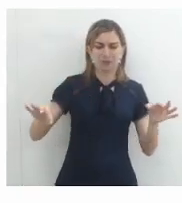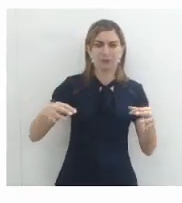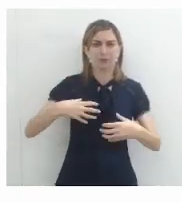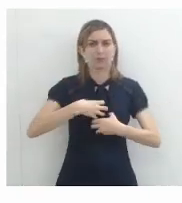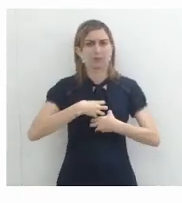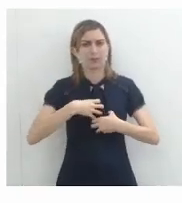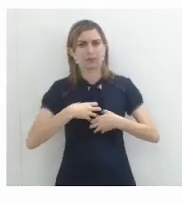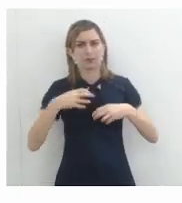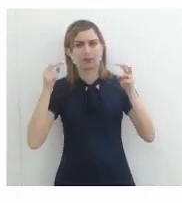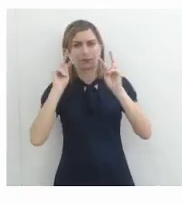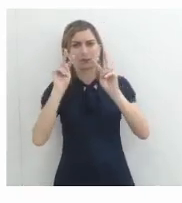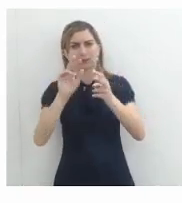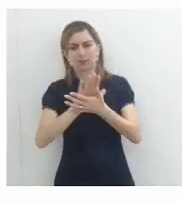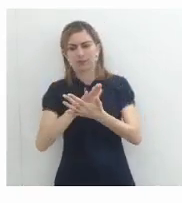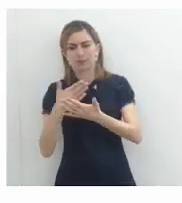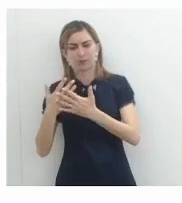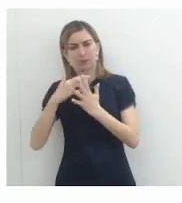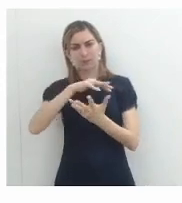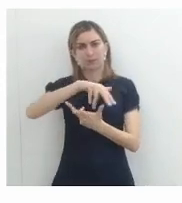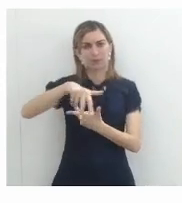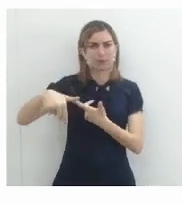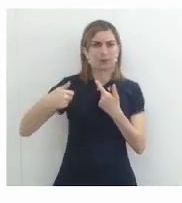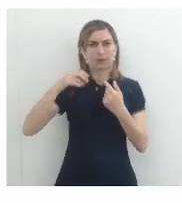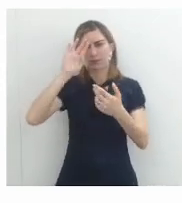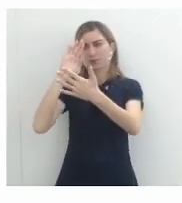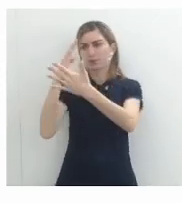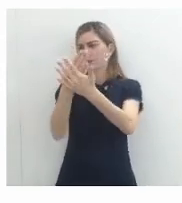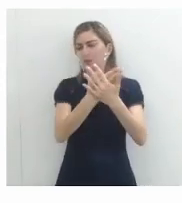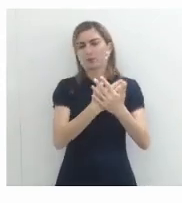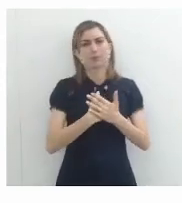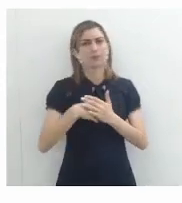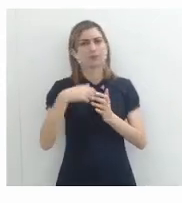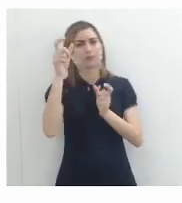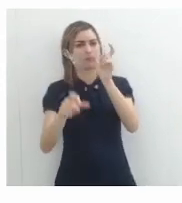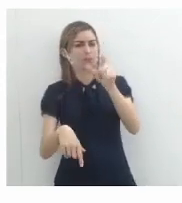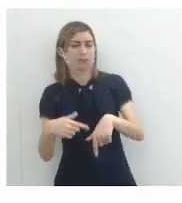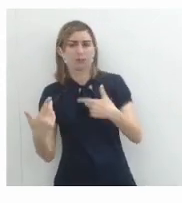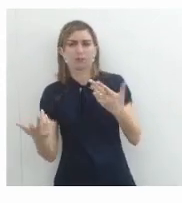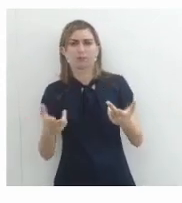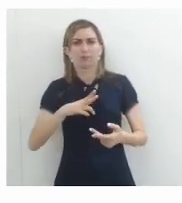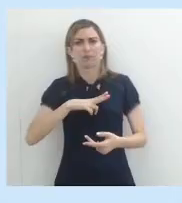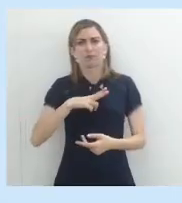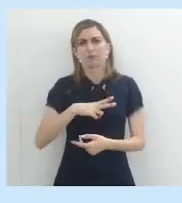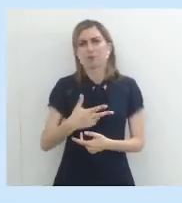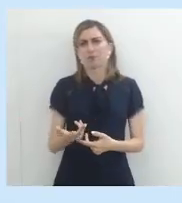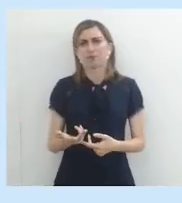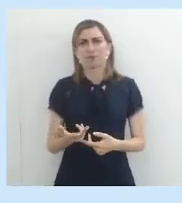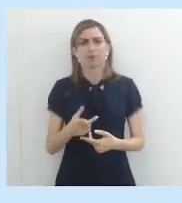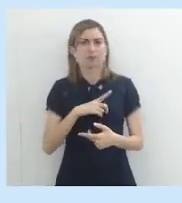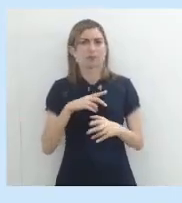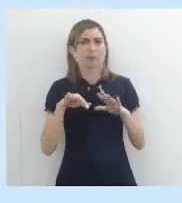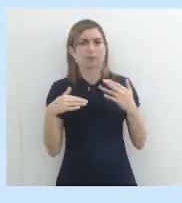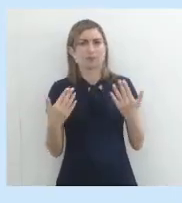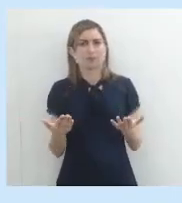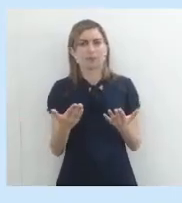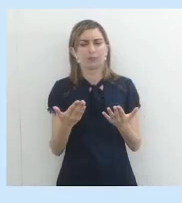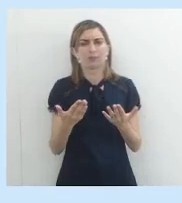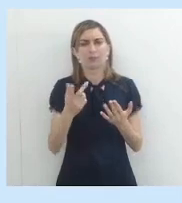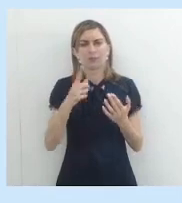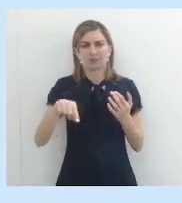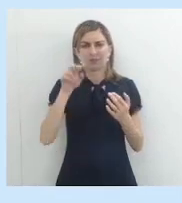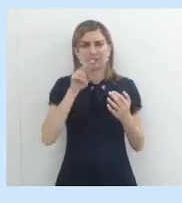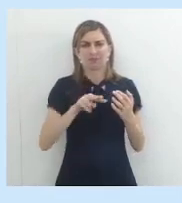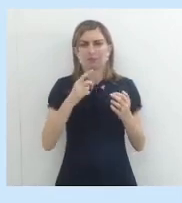e traduzir o mundo em que vivemos e nossas crenças, personalidades e particularidades. Né? Então, assim, a